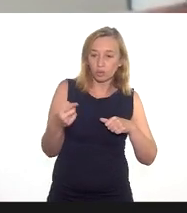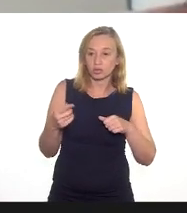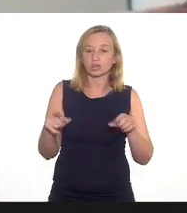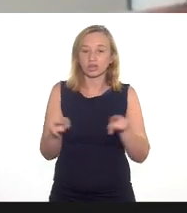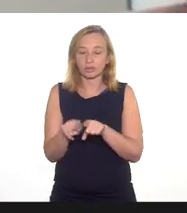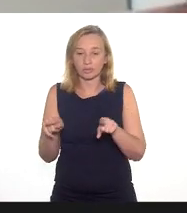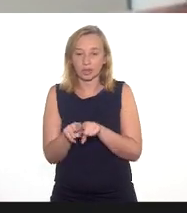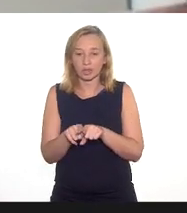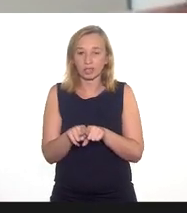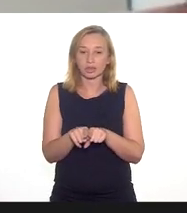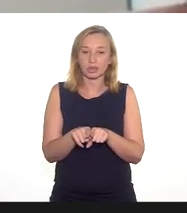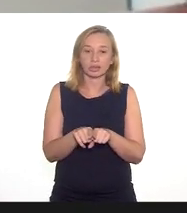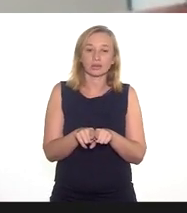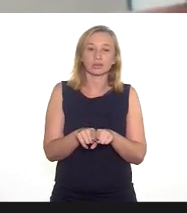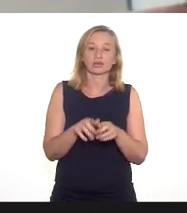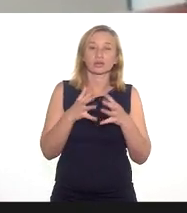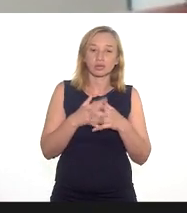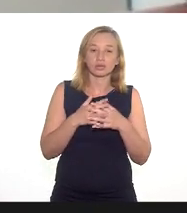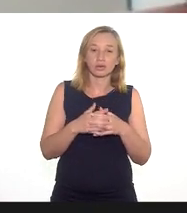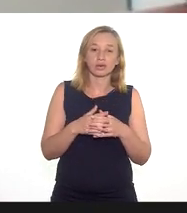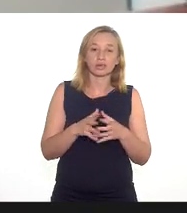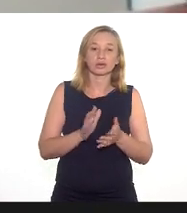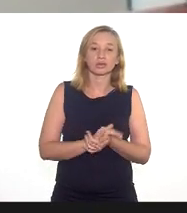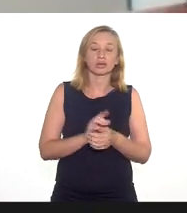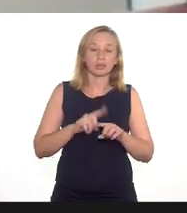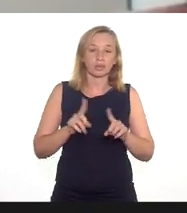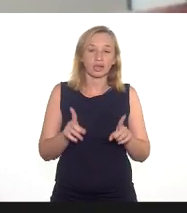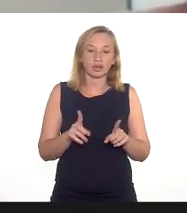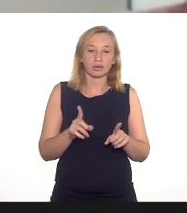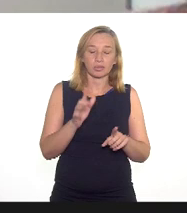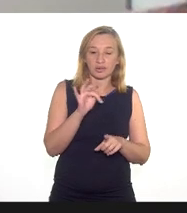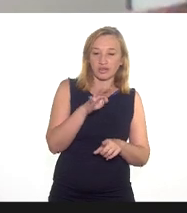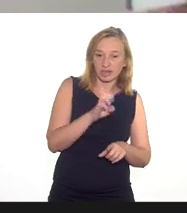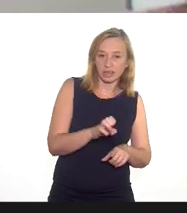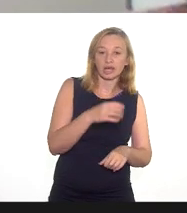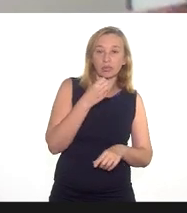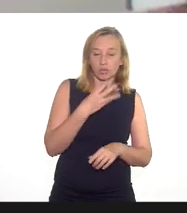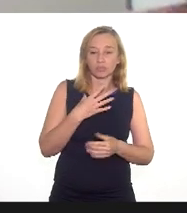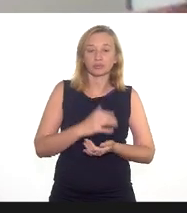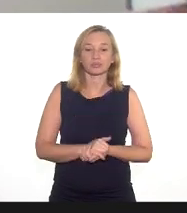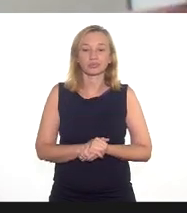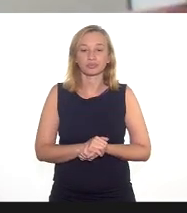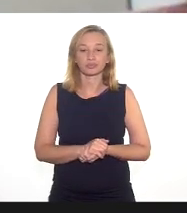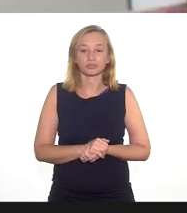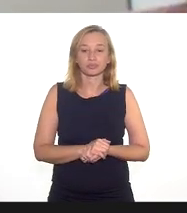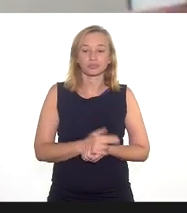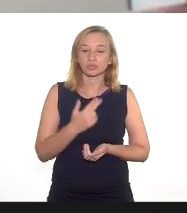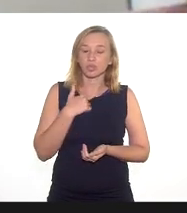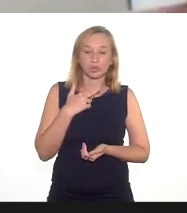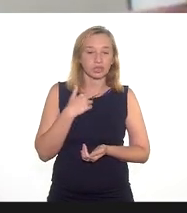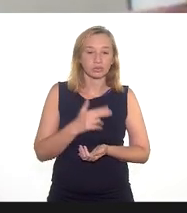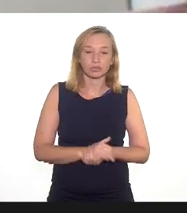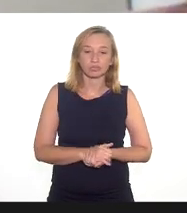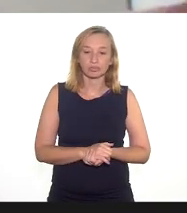isso. Para outras redes é mais complexo, mas para a FITEC me parece viável. Não